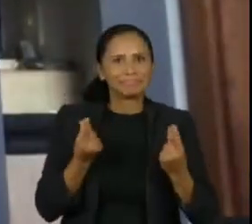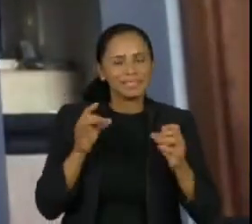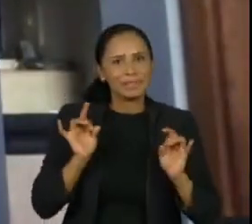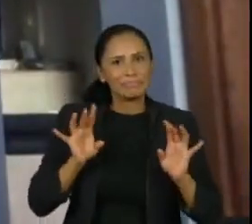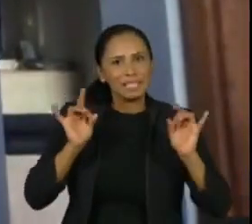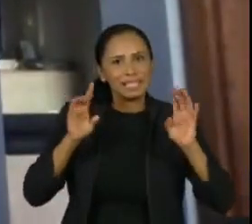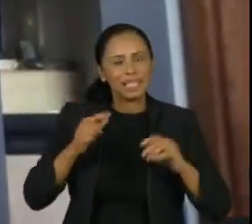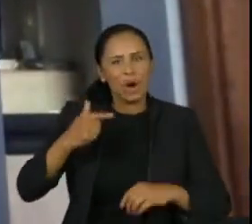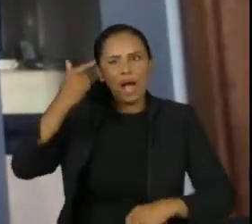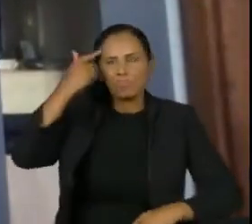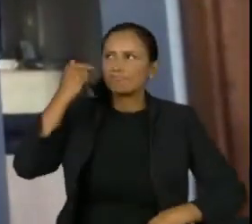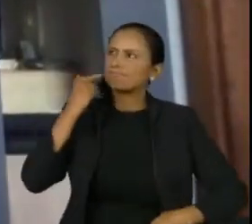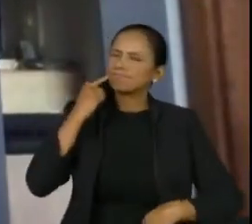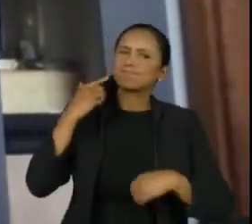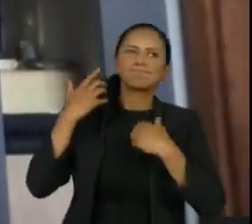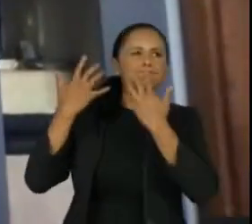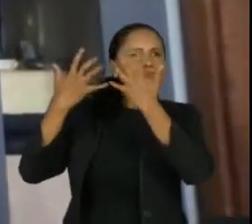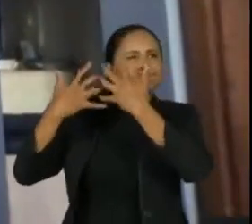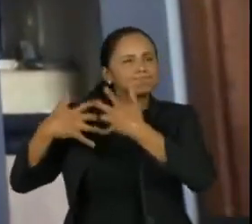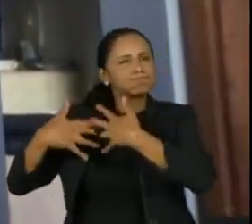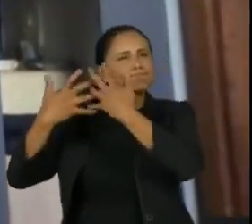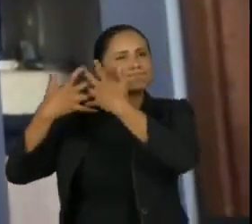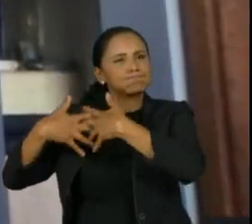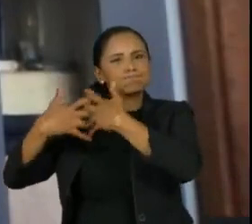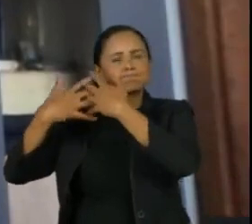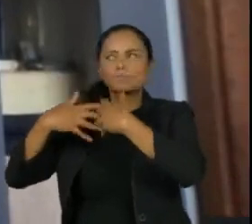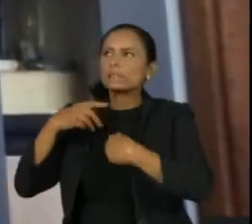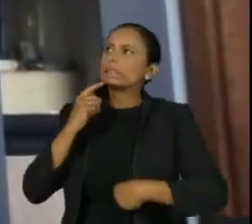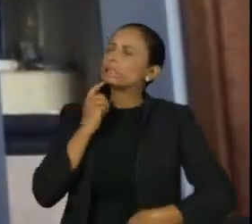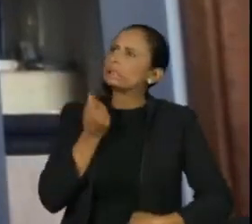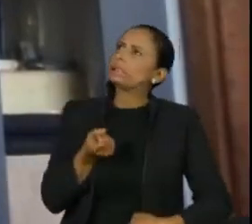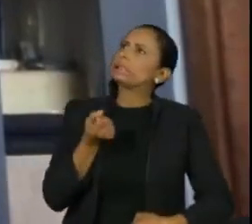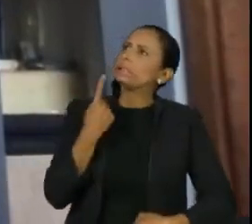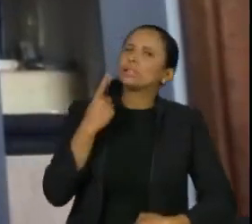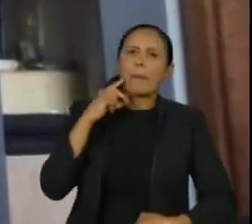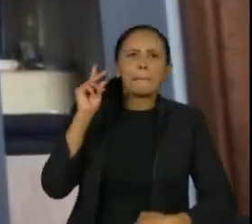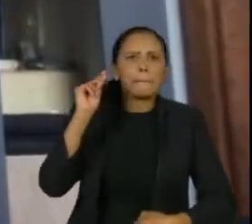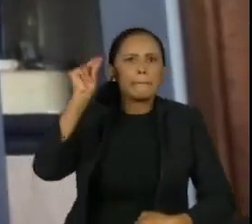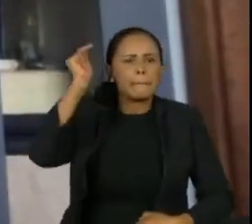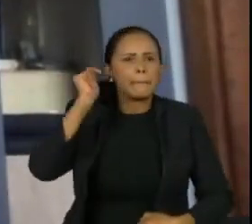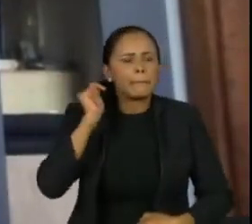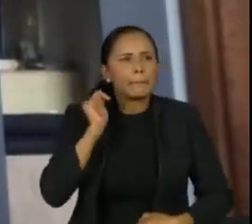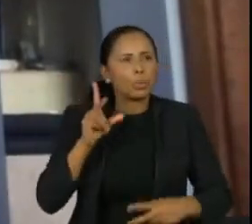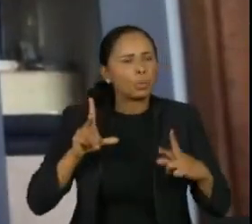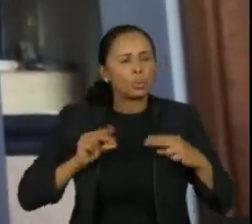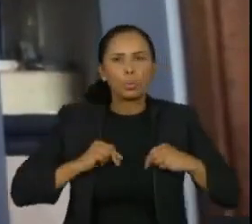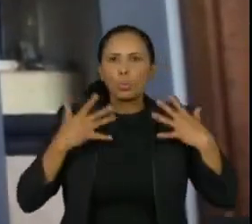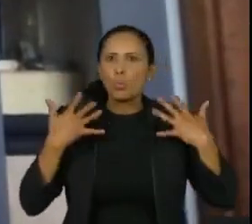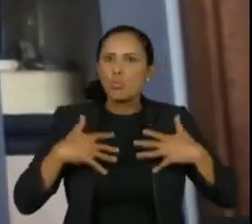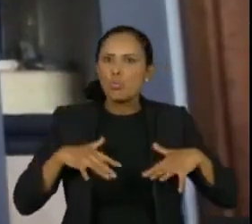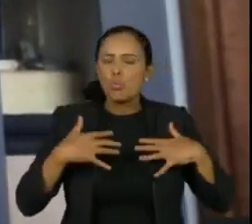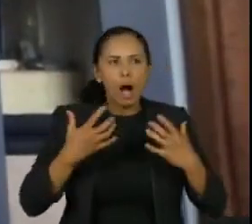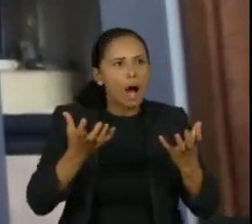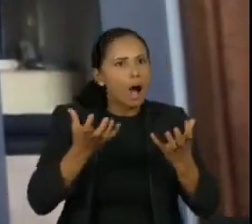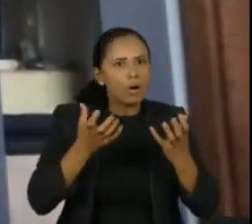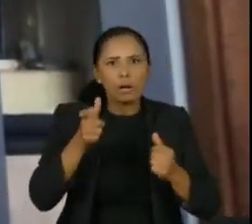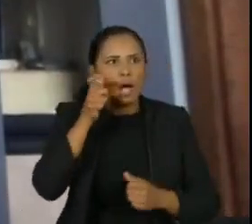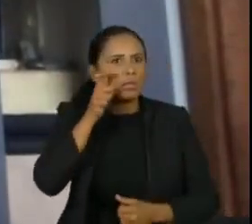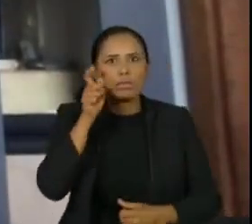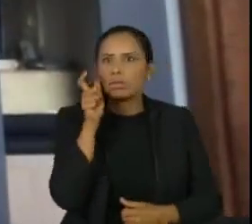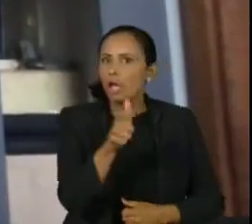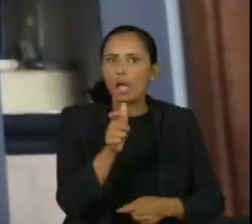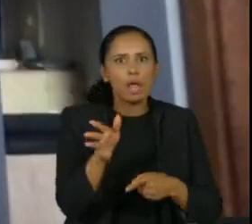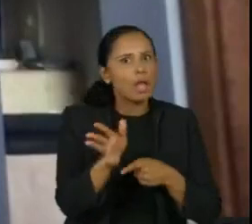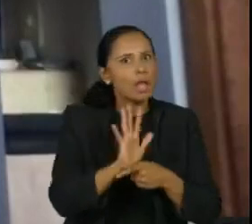cabeça acendeu, assim, e eu passei desde então, assim, a almejar o cinema